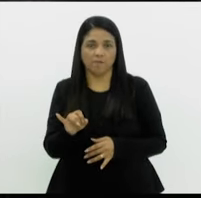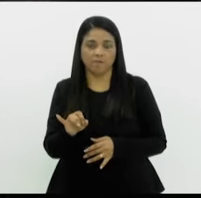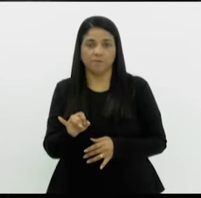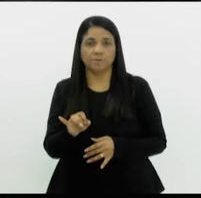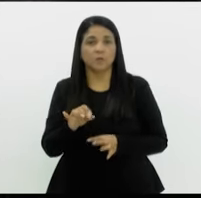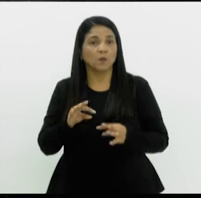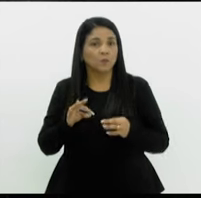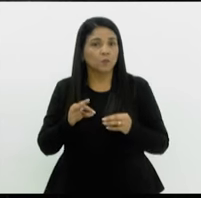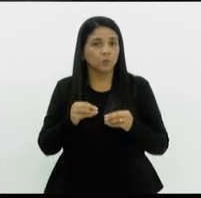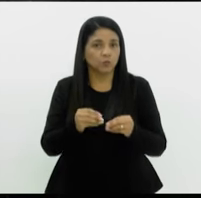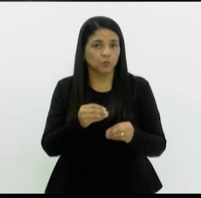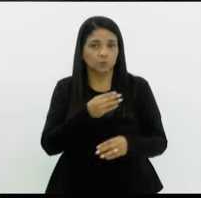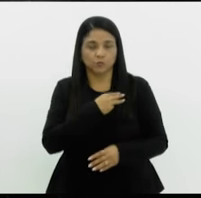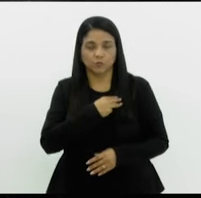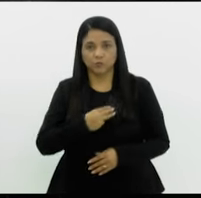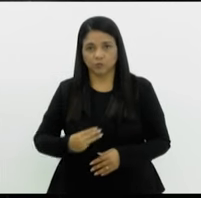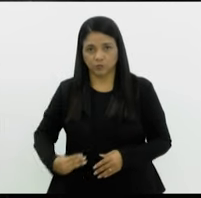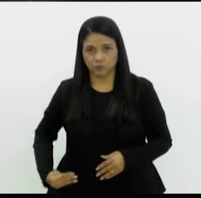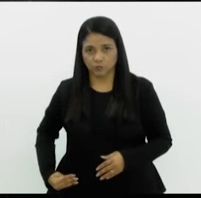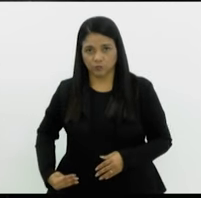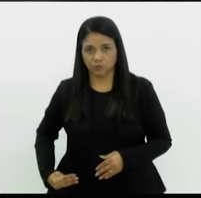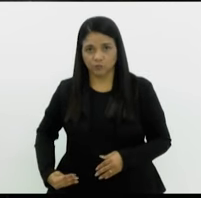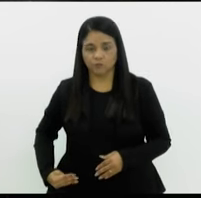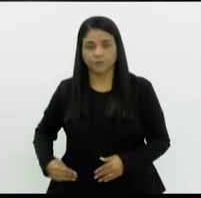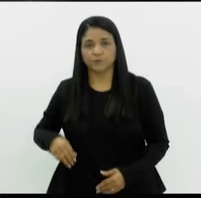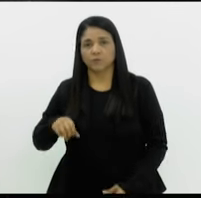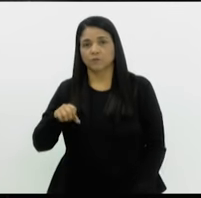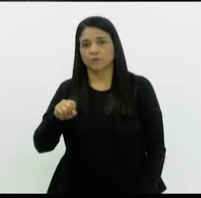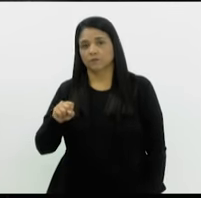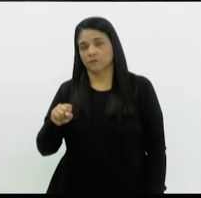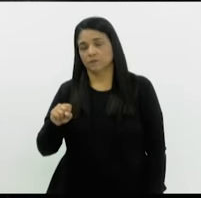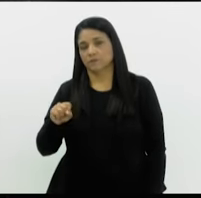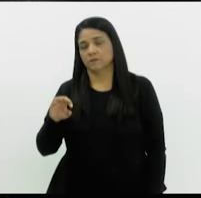por todos os ministros do STF.